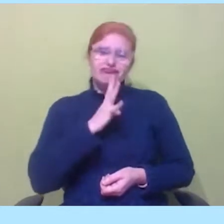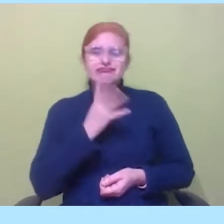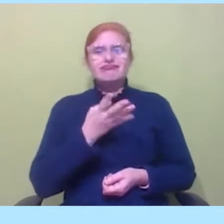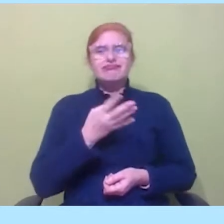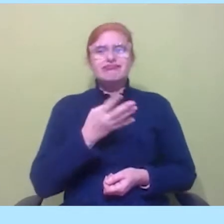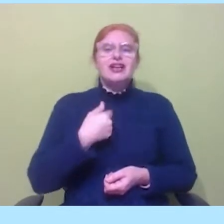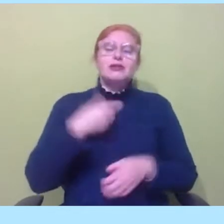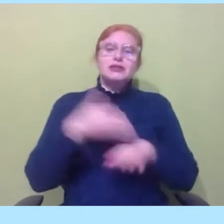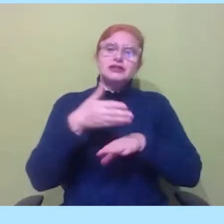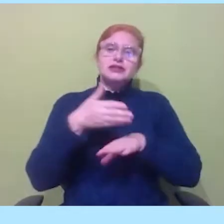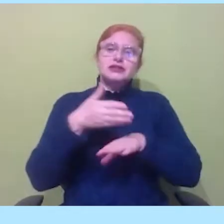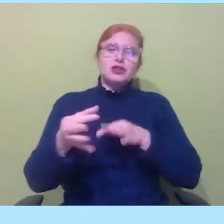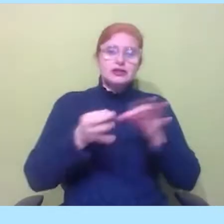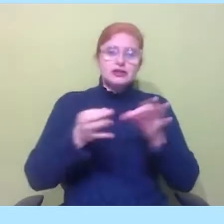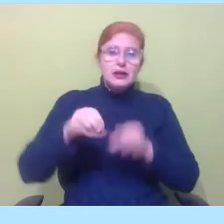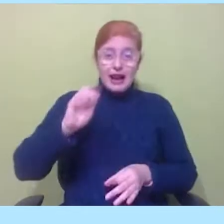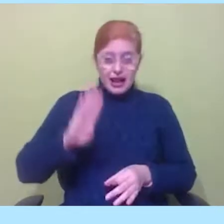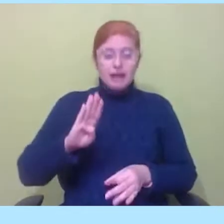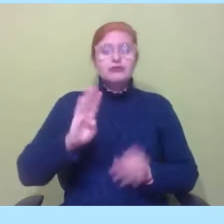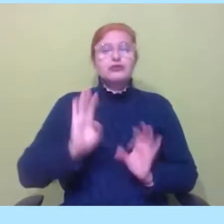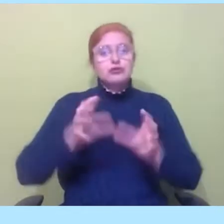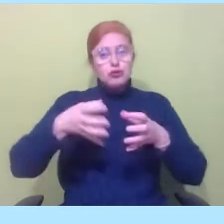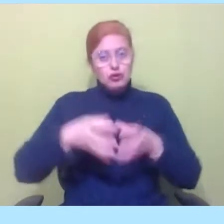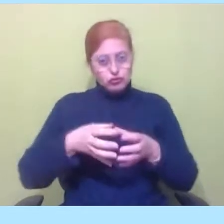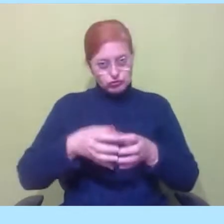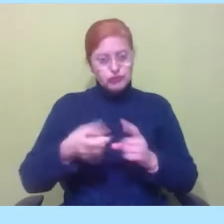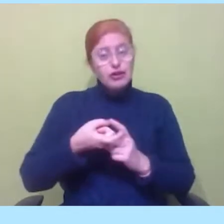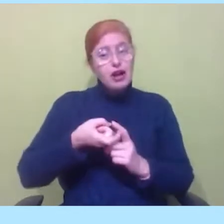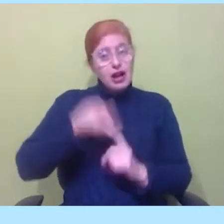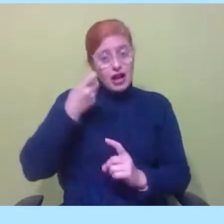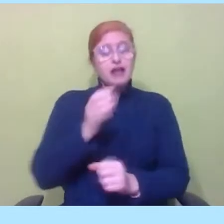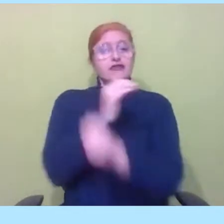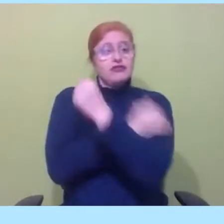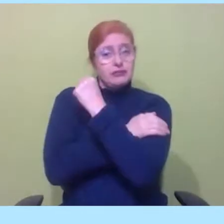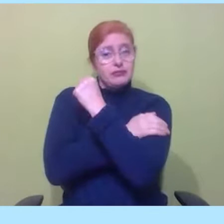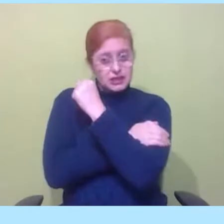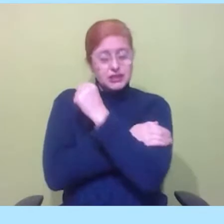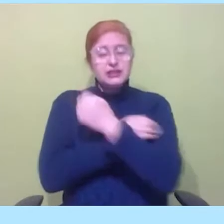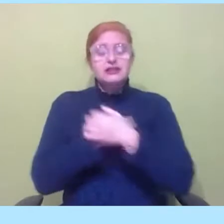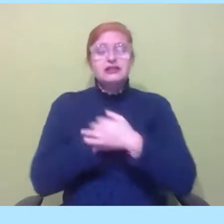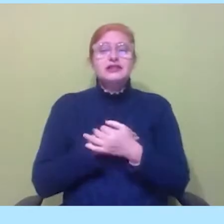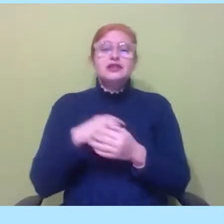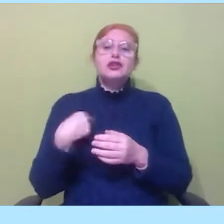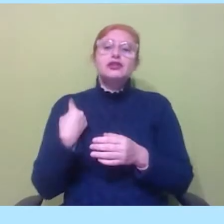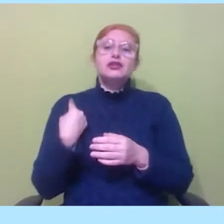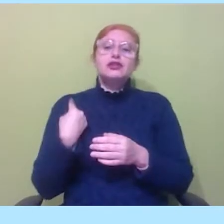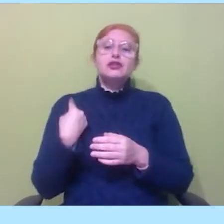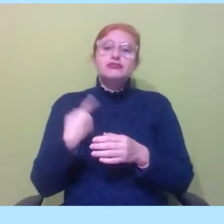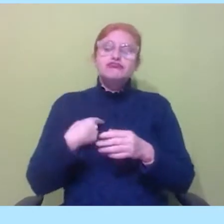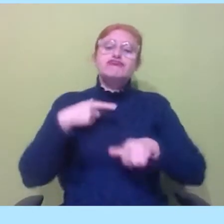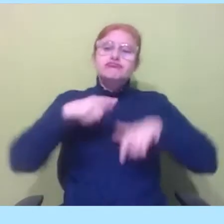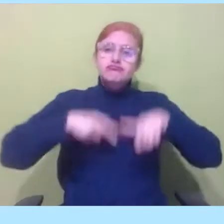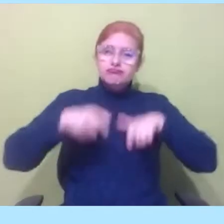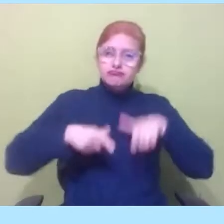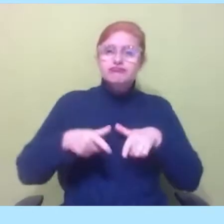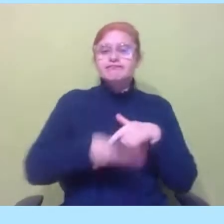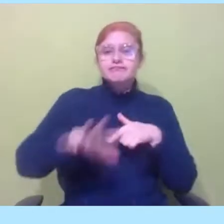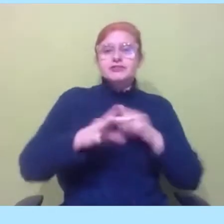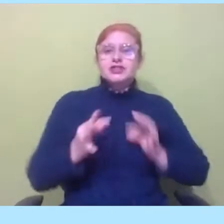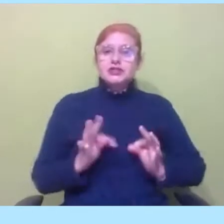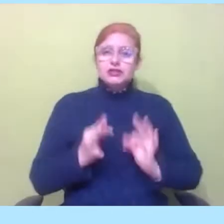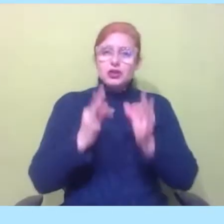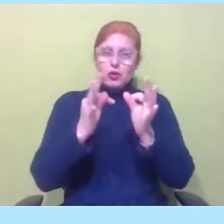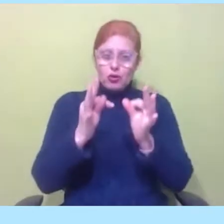Lab, que é um coletivo hacker feminista. A gente atua nessa parte de tecnologias